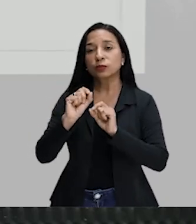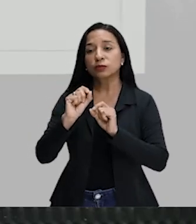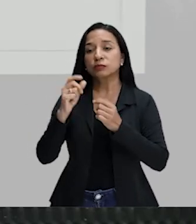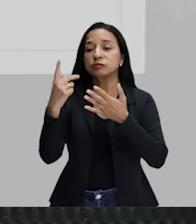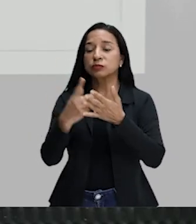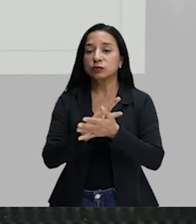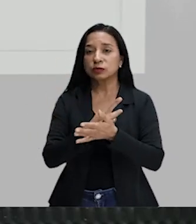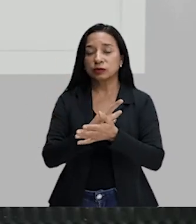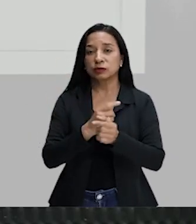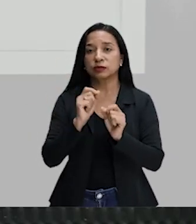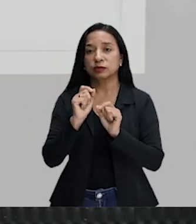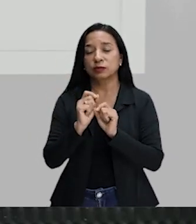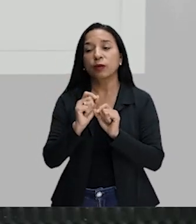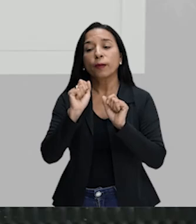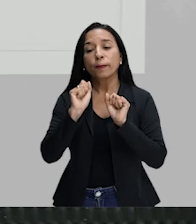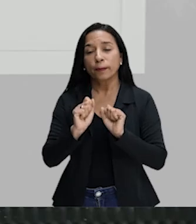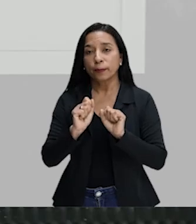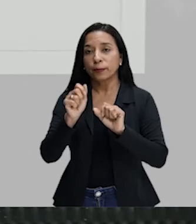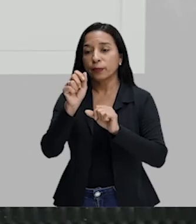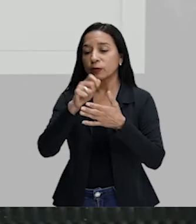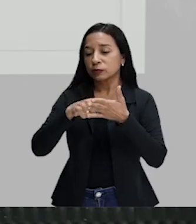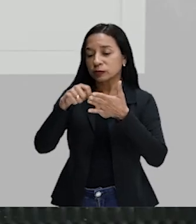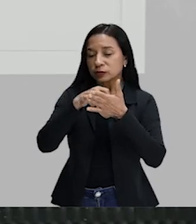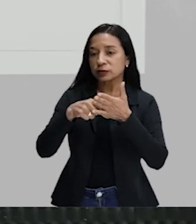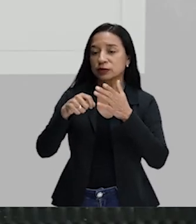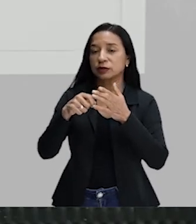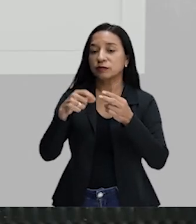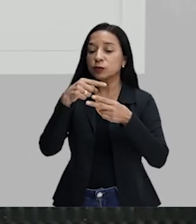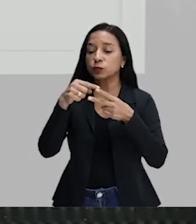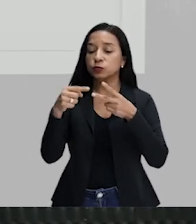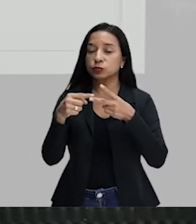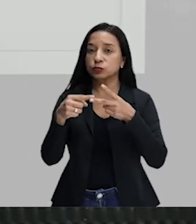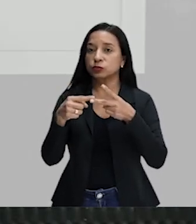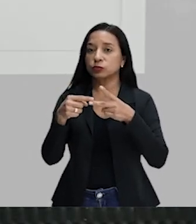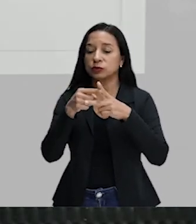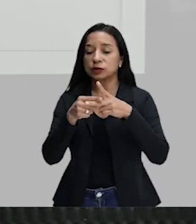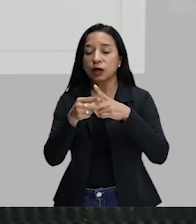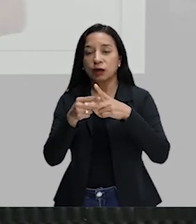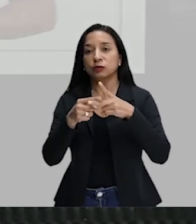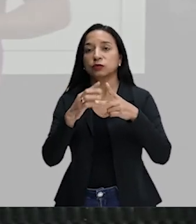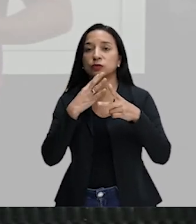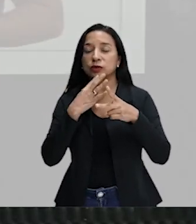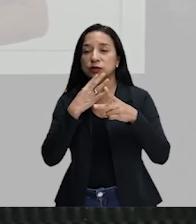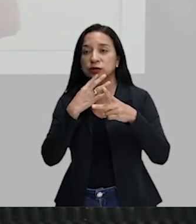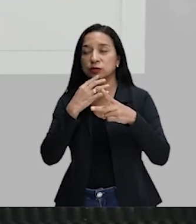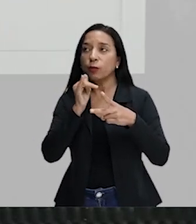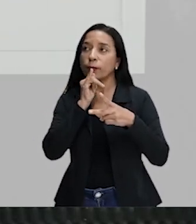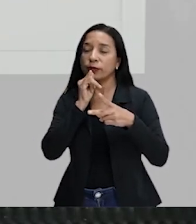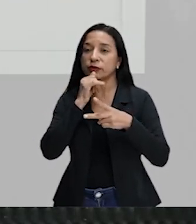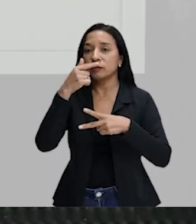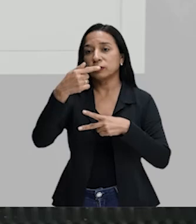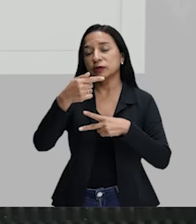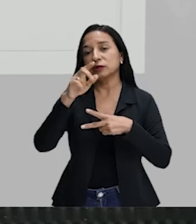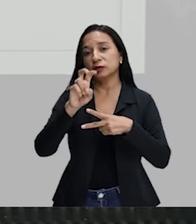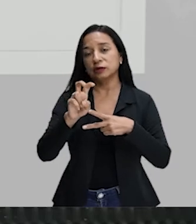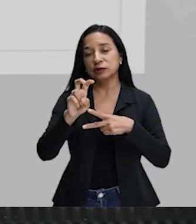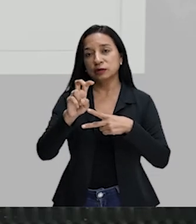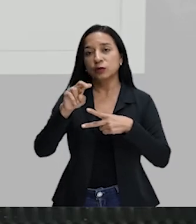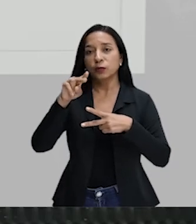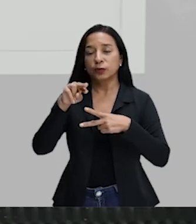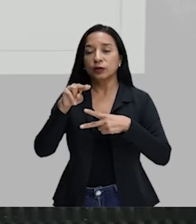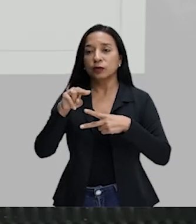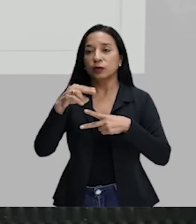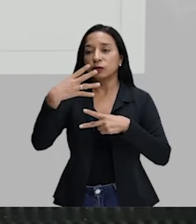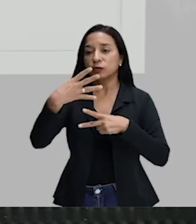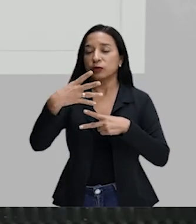uma forma da soma de dois arcos conhecidos, né? Por exemplo, 75 é a mesma coisa